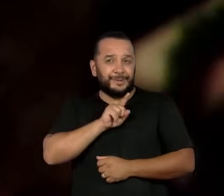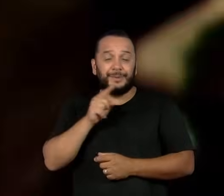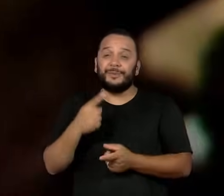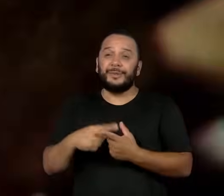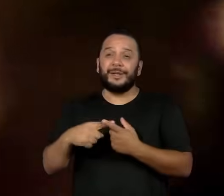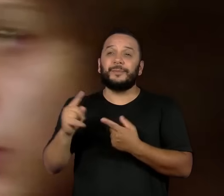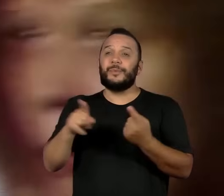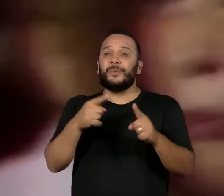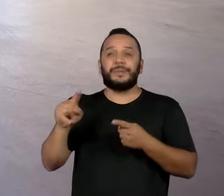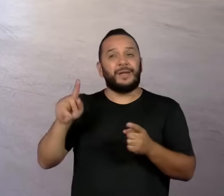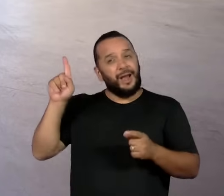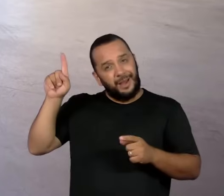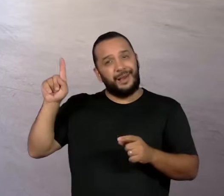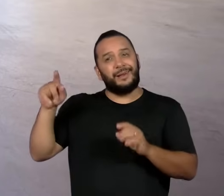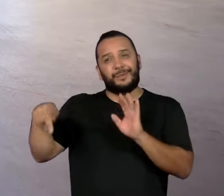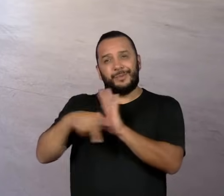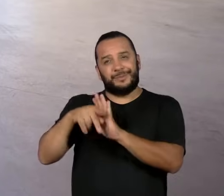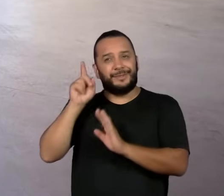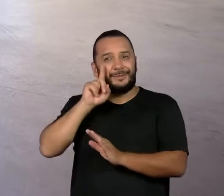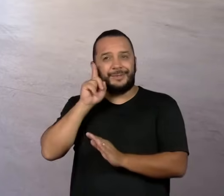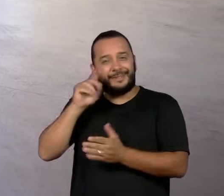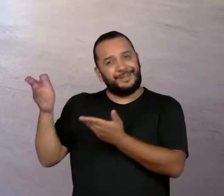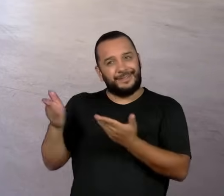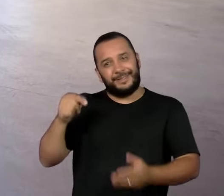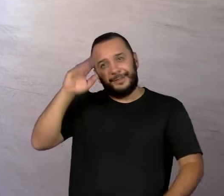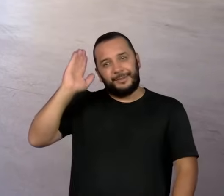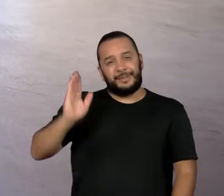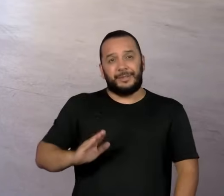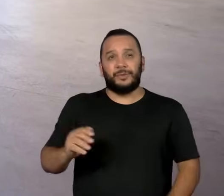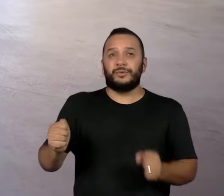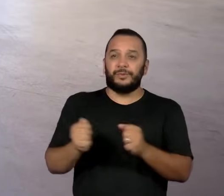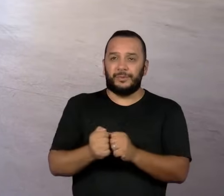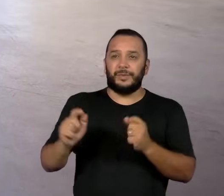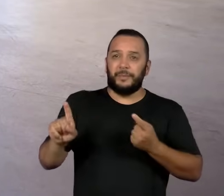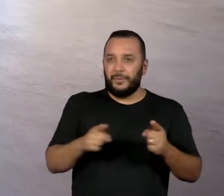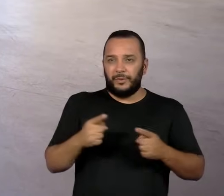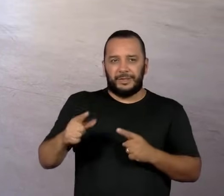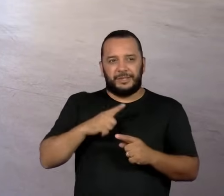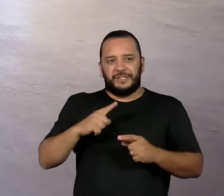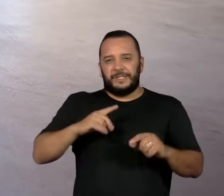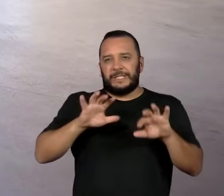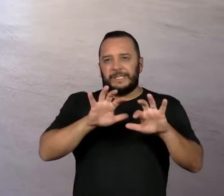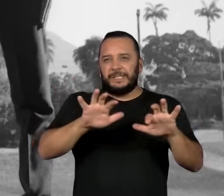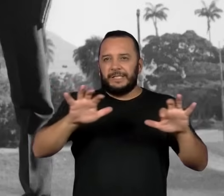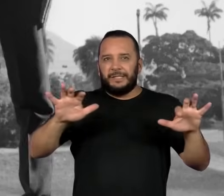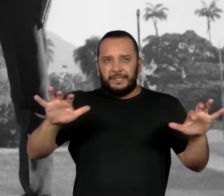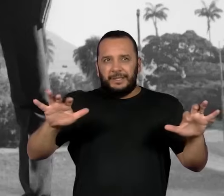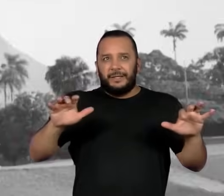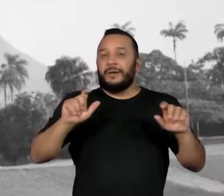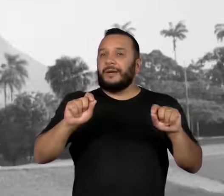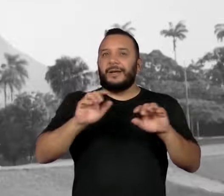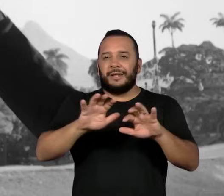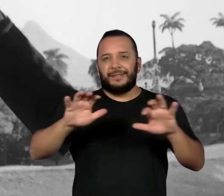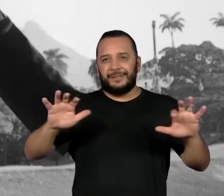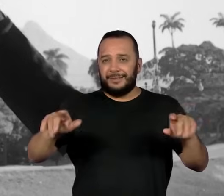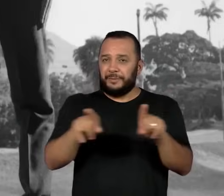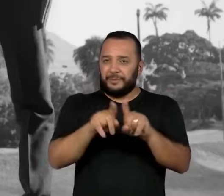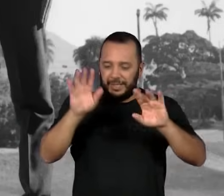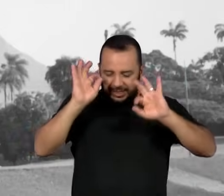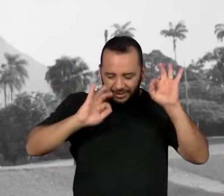lá dos Estados Unidos. E junto com a música veio a mensagem. E junto com a mensagem veio a